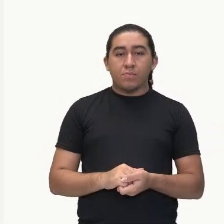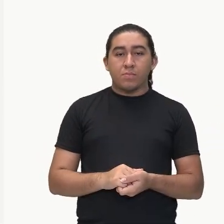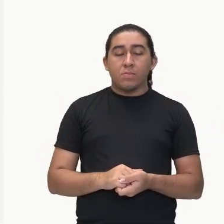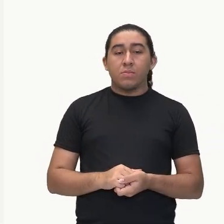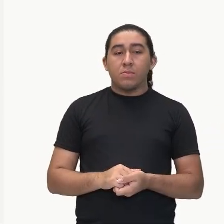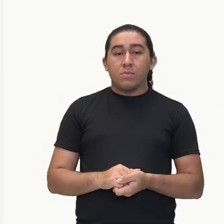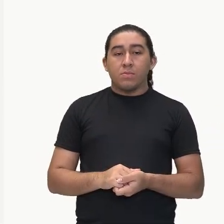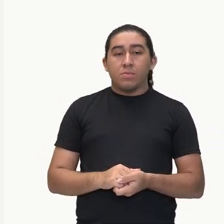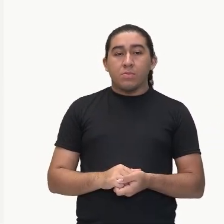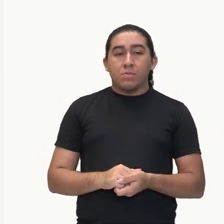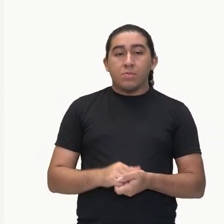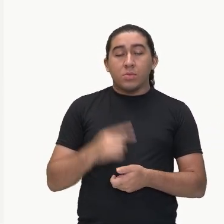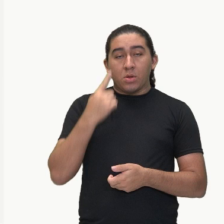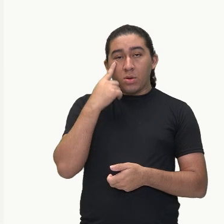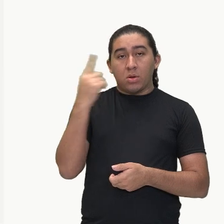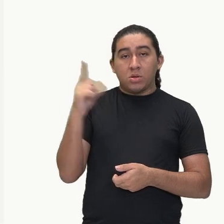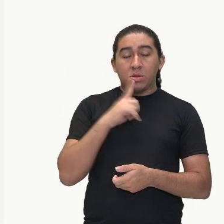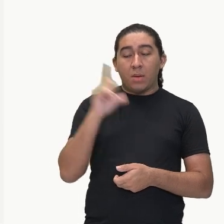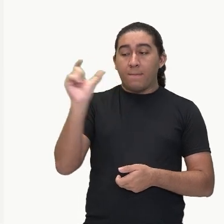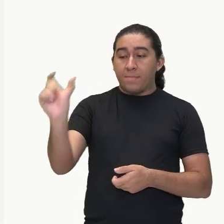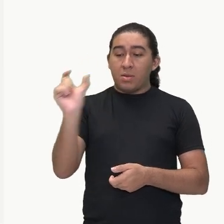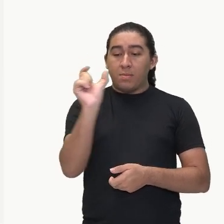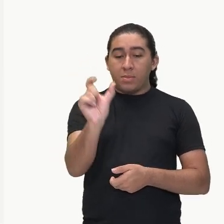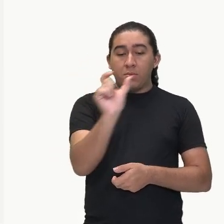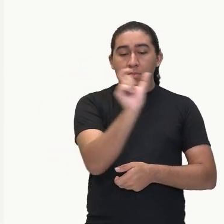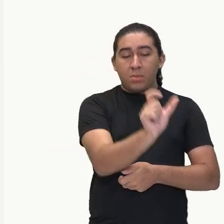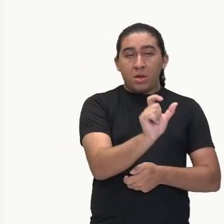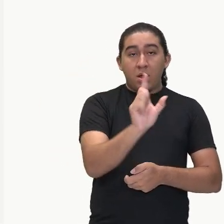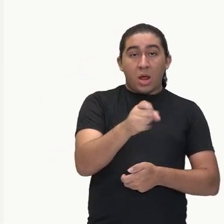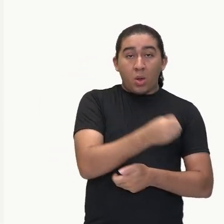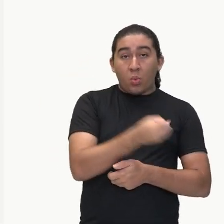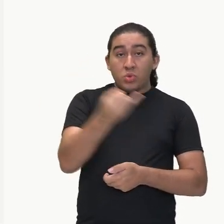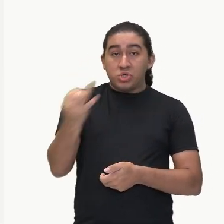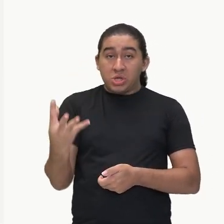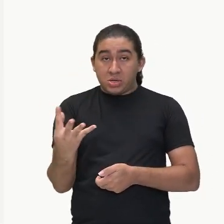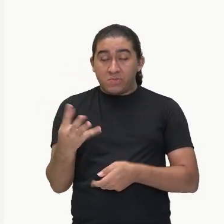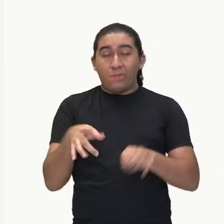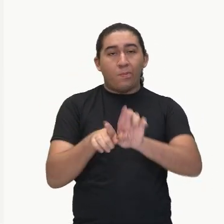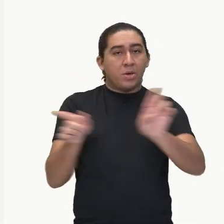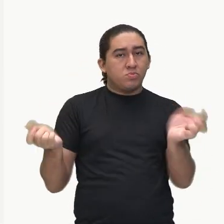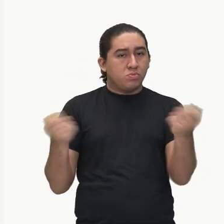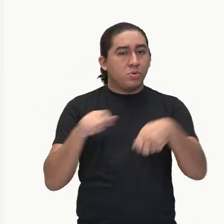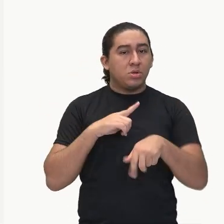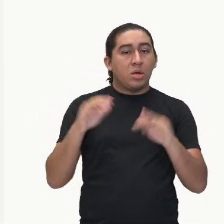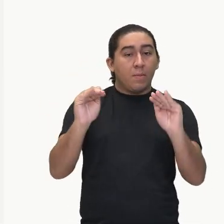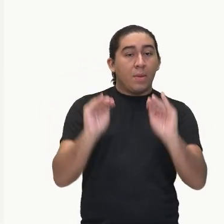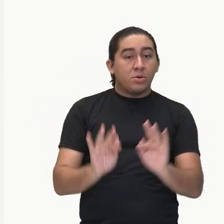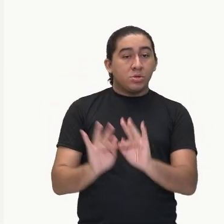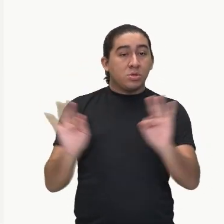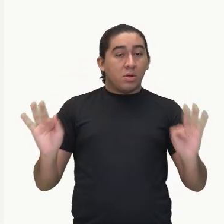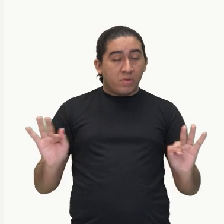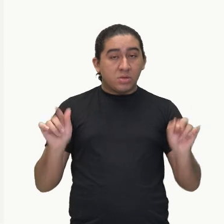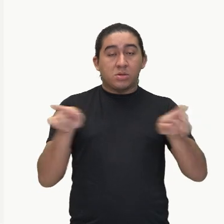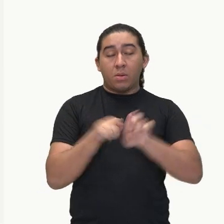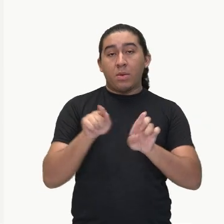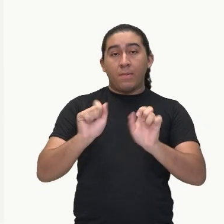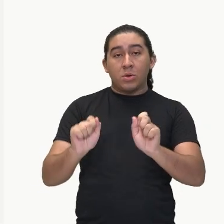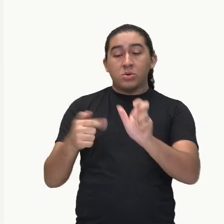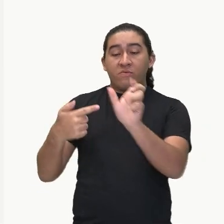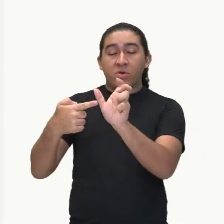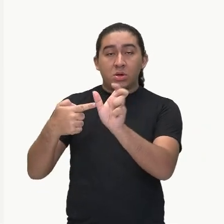sequência. Então, nós temos uma sequência de enumeração, mas ele pode ficar no singular ou ele pode ficar